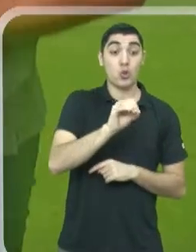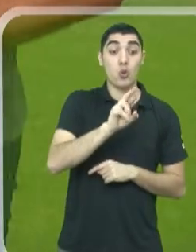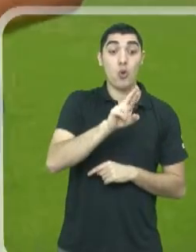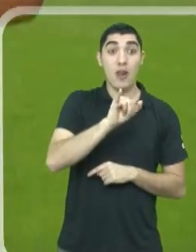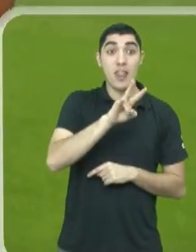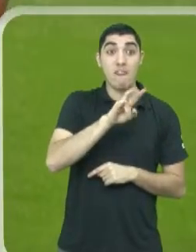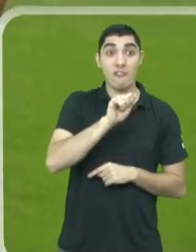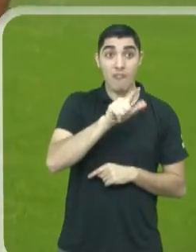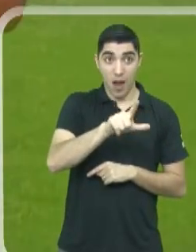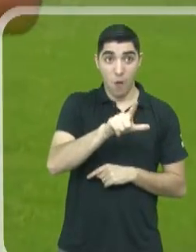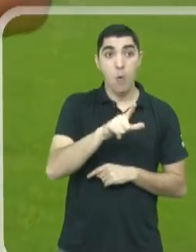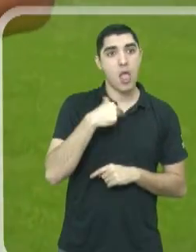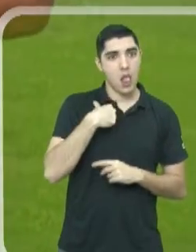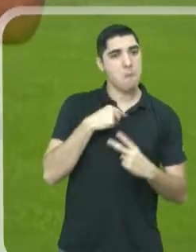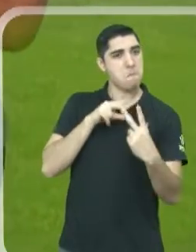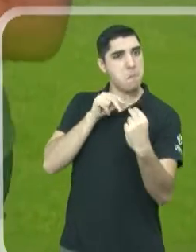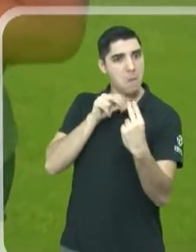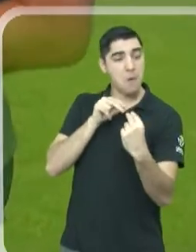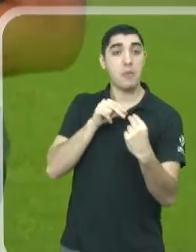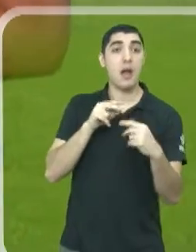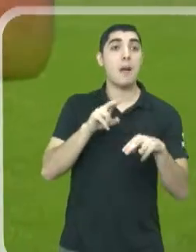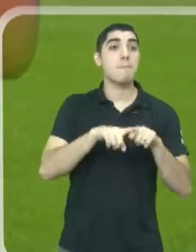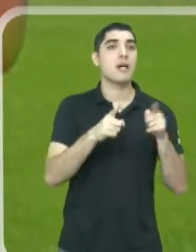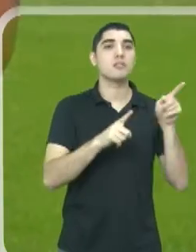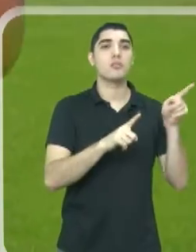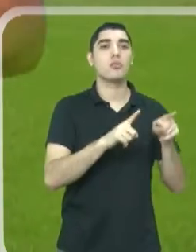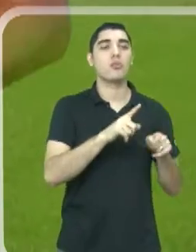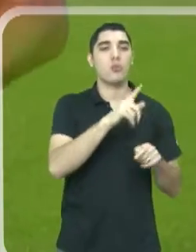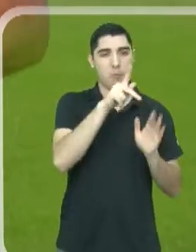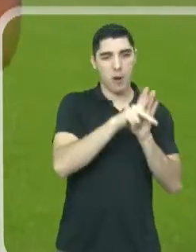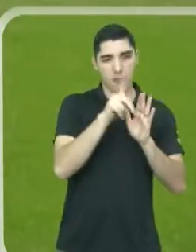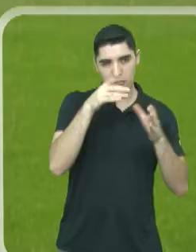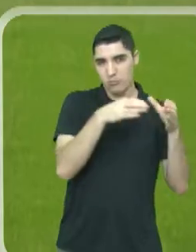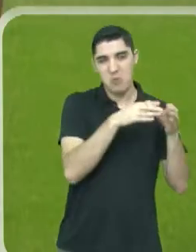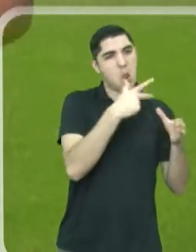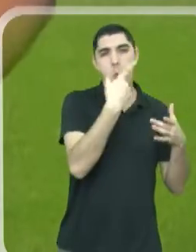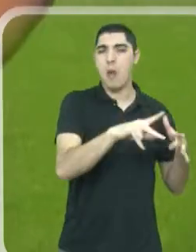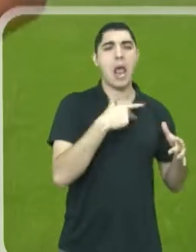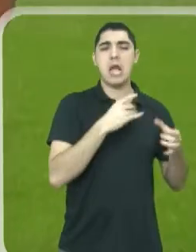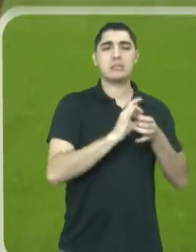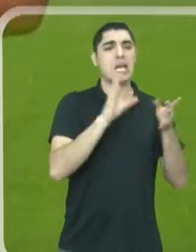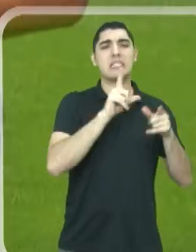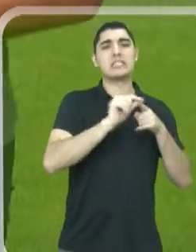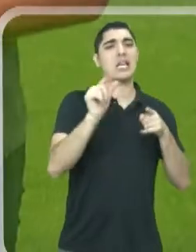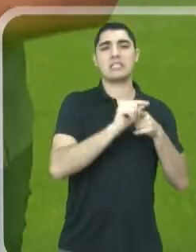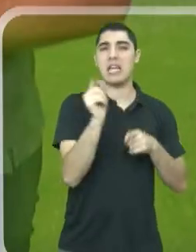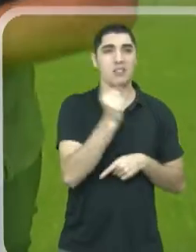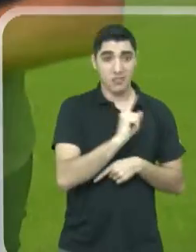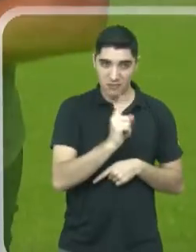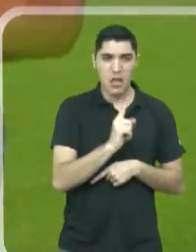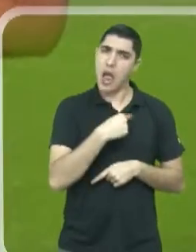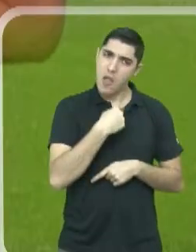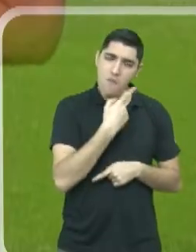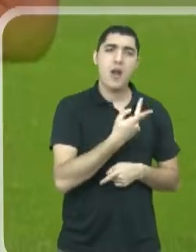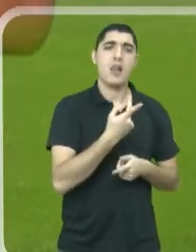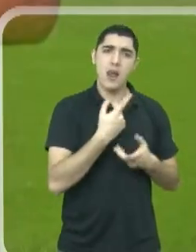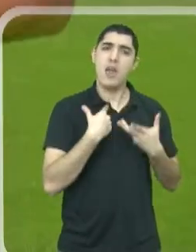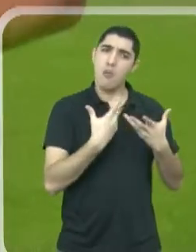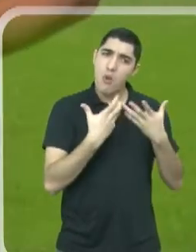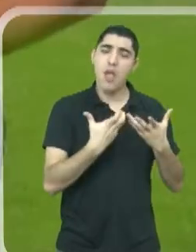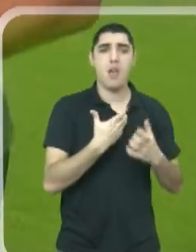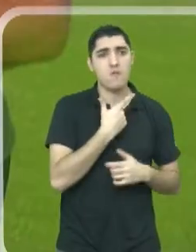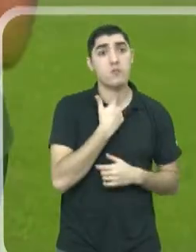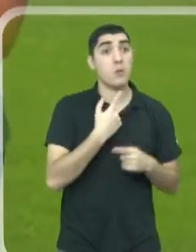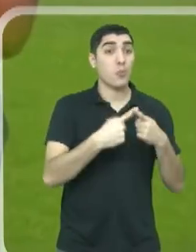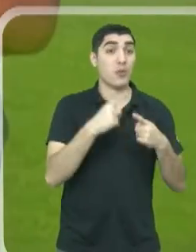falei com ele, né? O Figueirense não queria me liberar, mas era uma oportunidade, aí eu até falo valores, né? Que eram